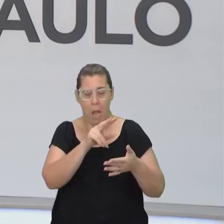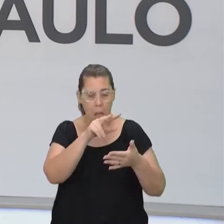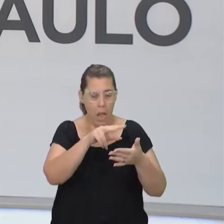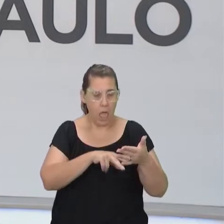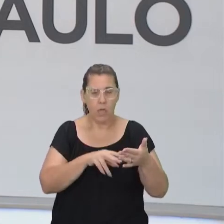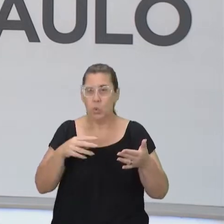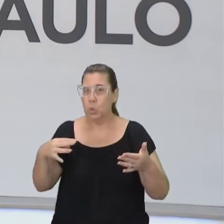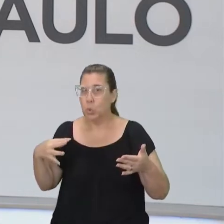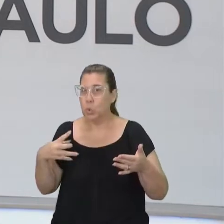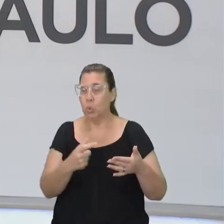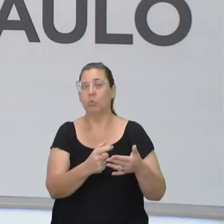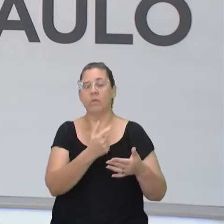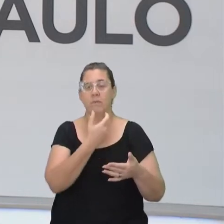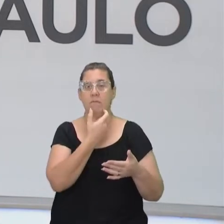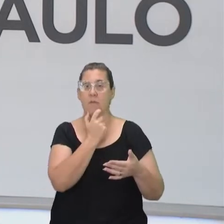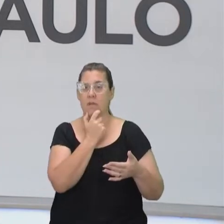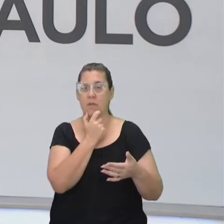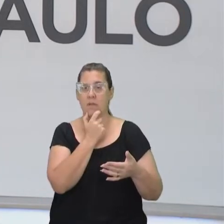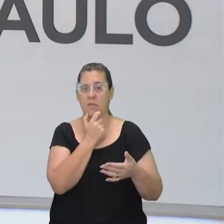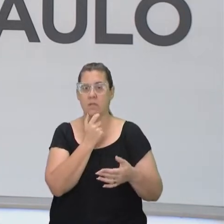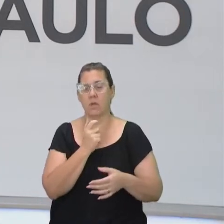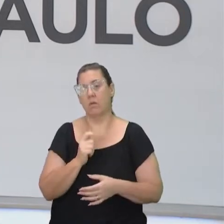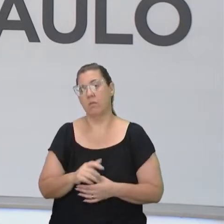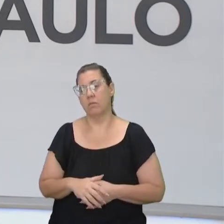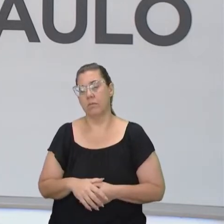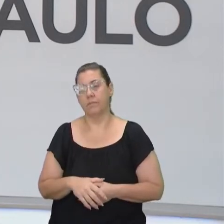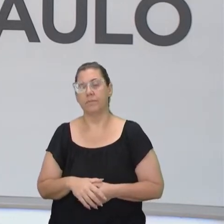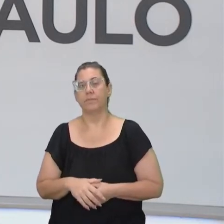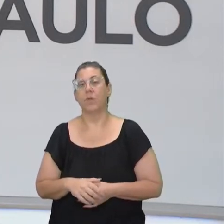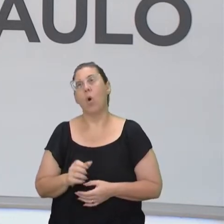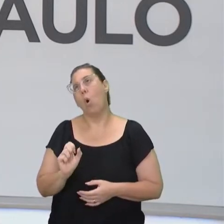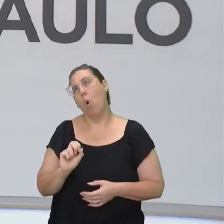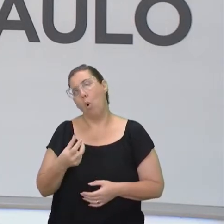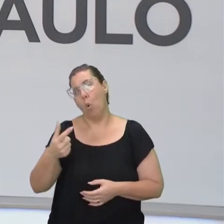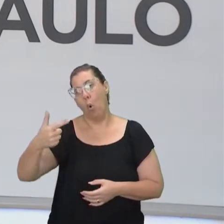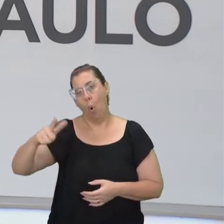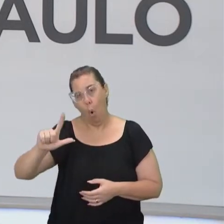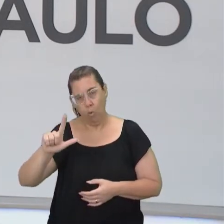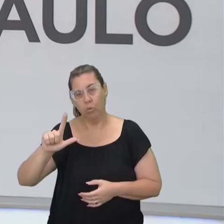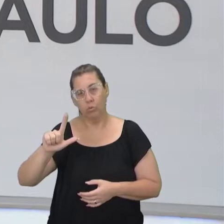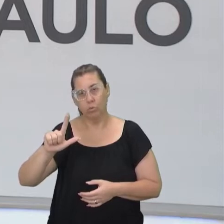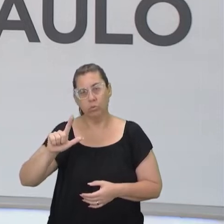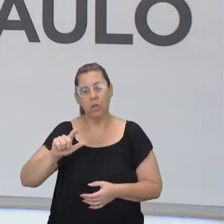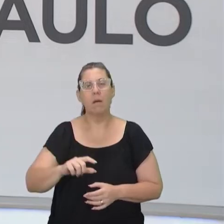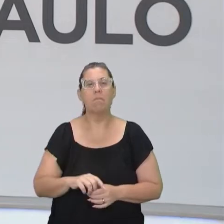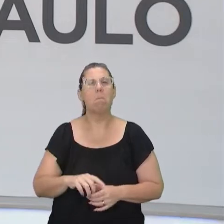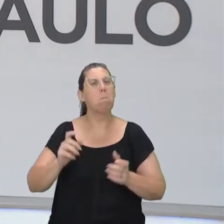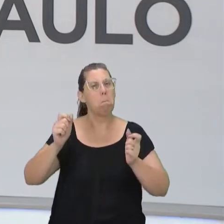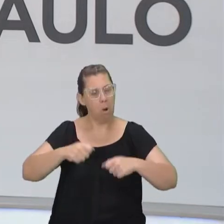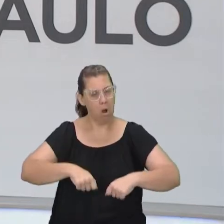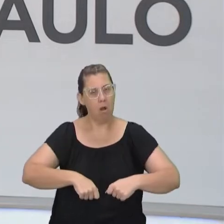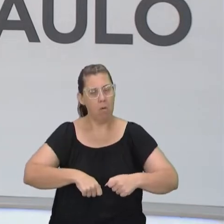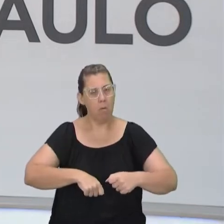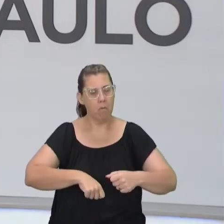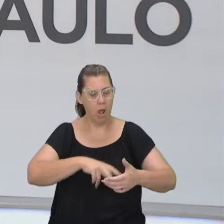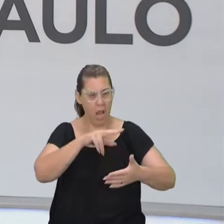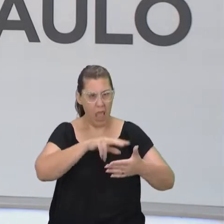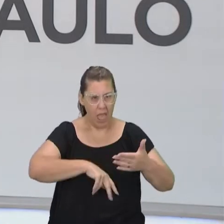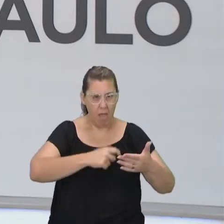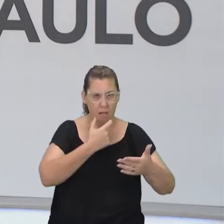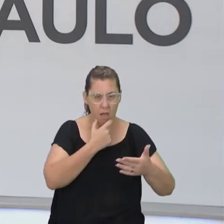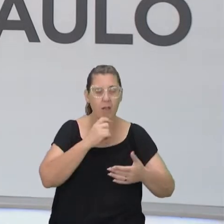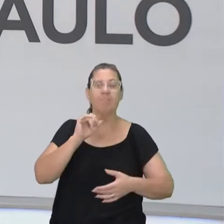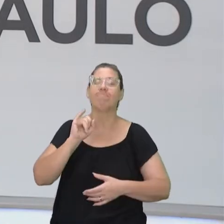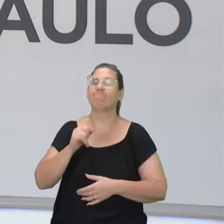tudo em língua inglesa ou outro idioma. Aqui vamos usar a língua inglesa, que é o nosso mote, tá? É possível ler em inglês? É possível. E